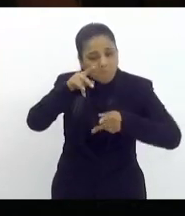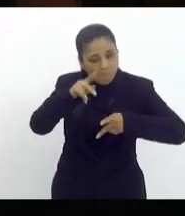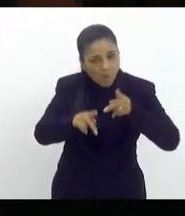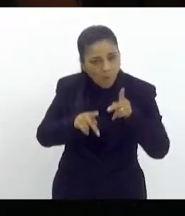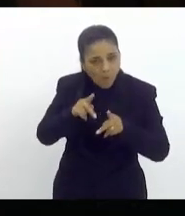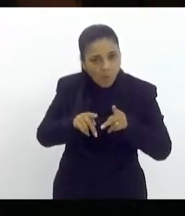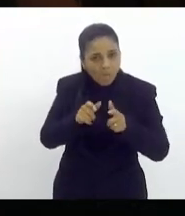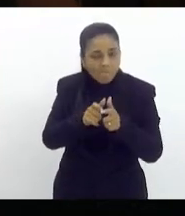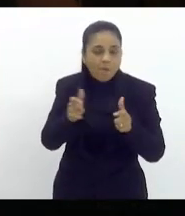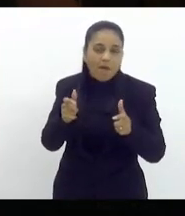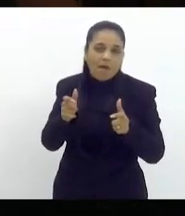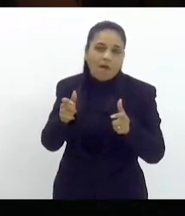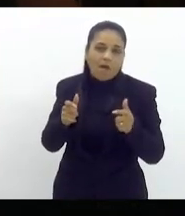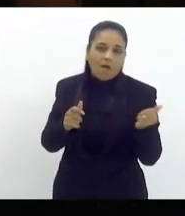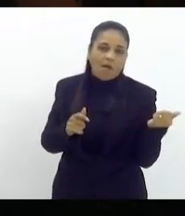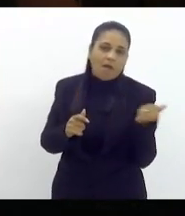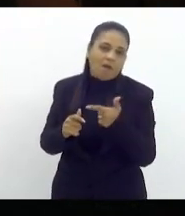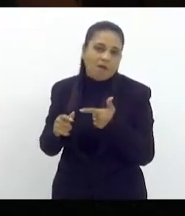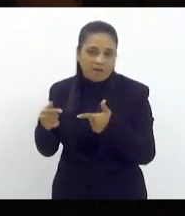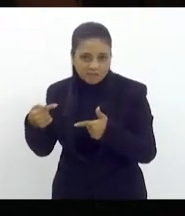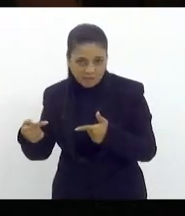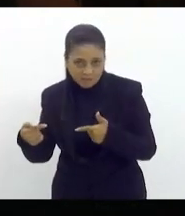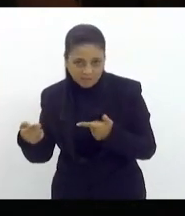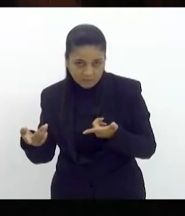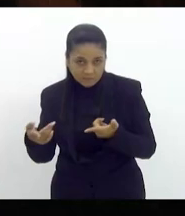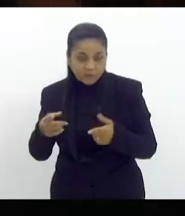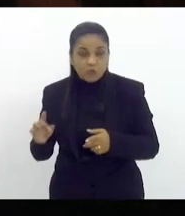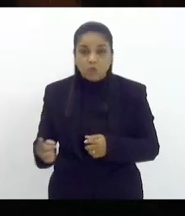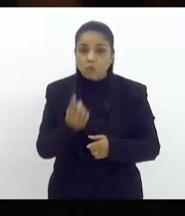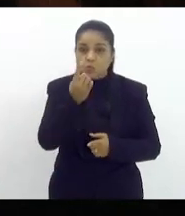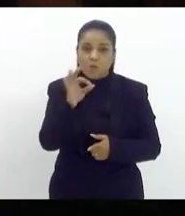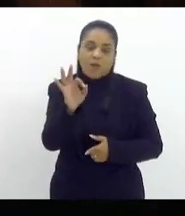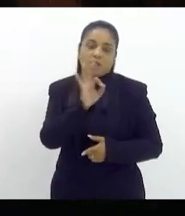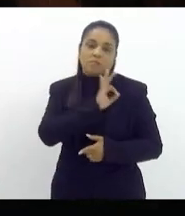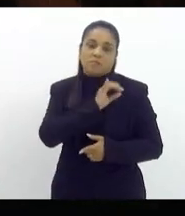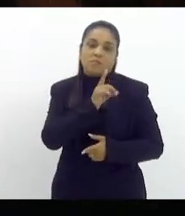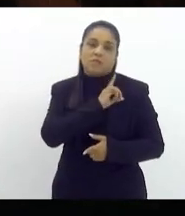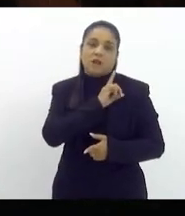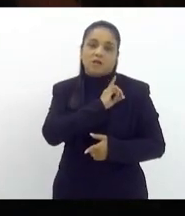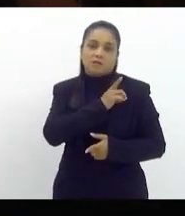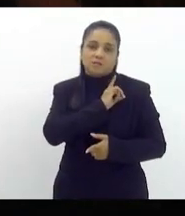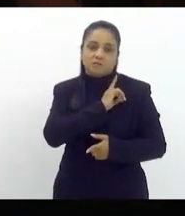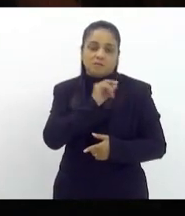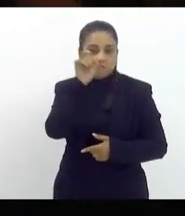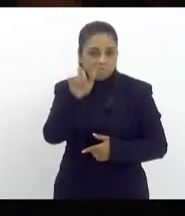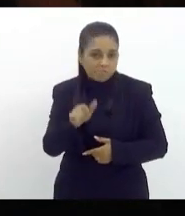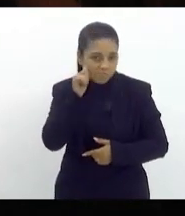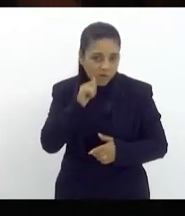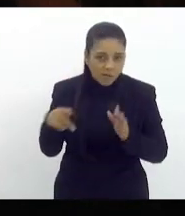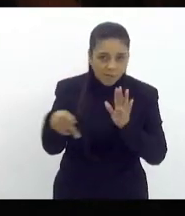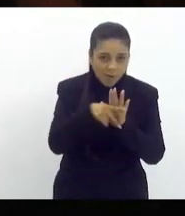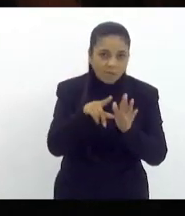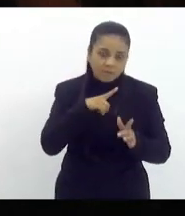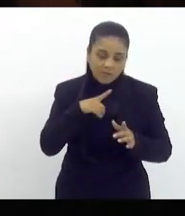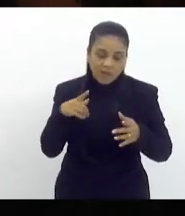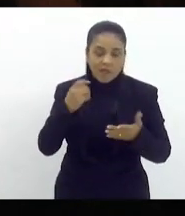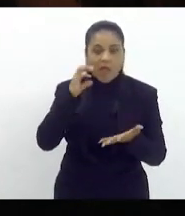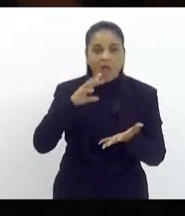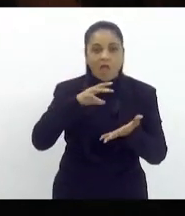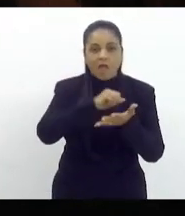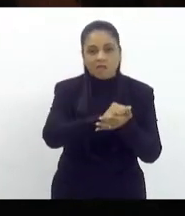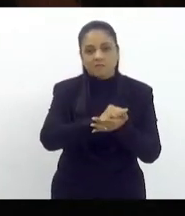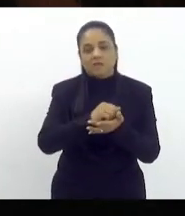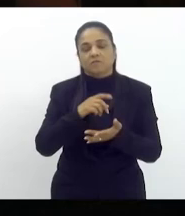entre as oito e a única possuir uma delegacia da mulher apresenta no caso mais casos registrados via